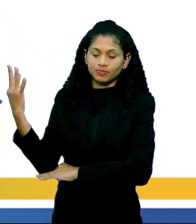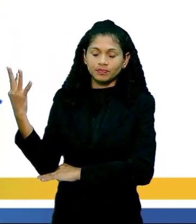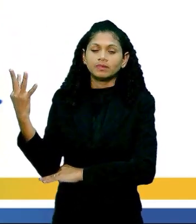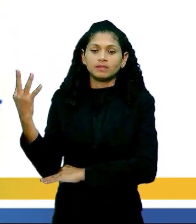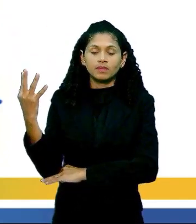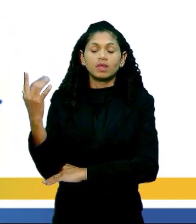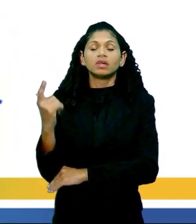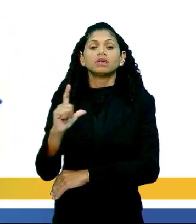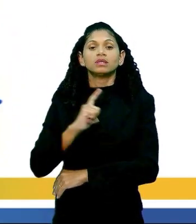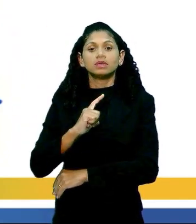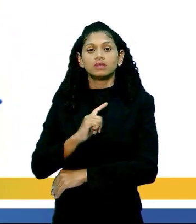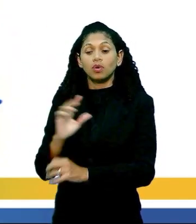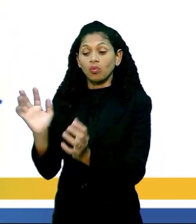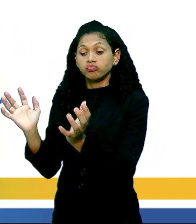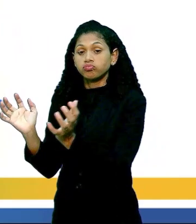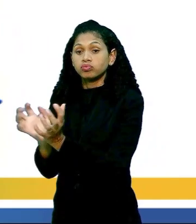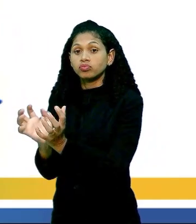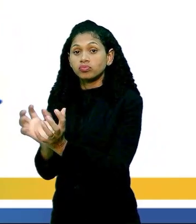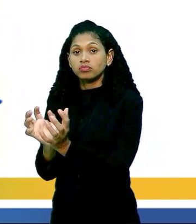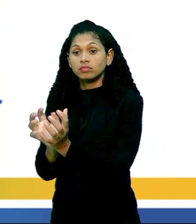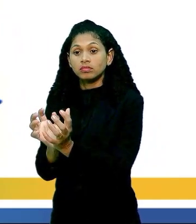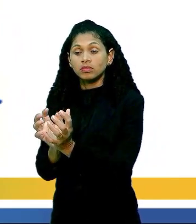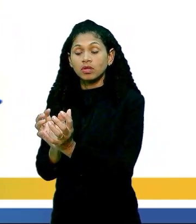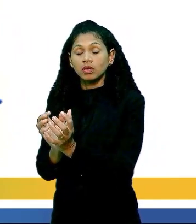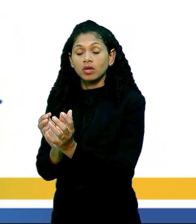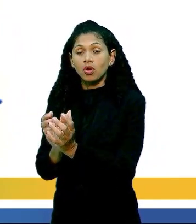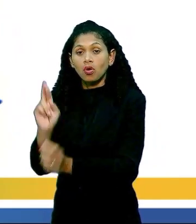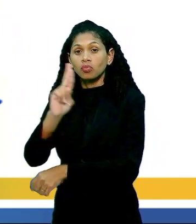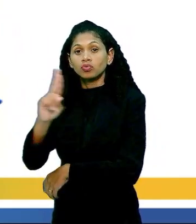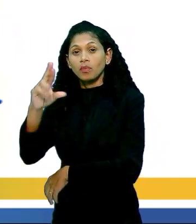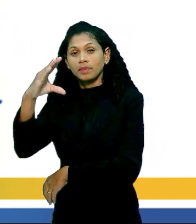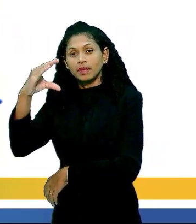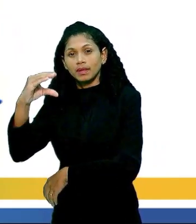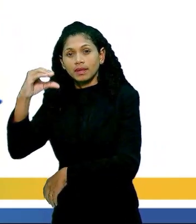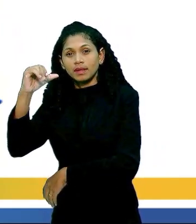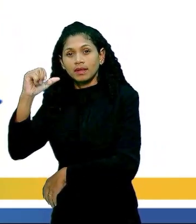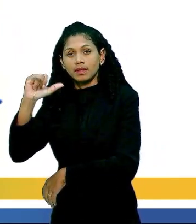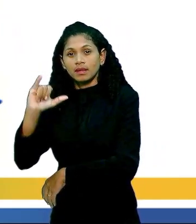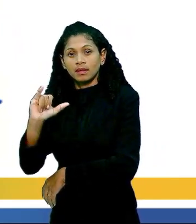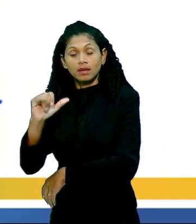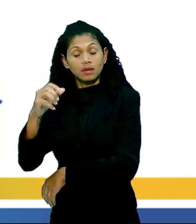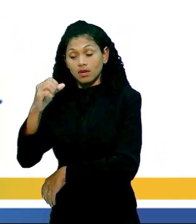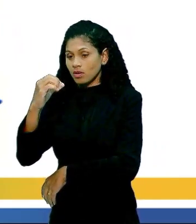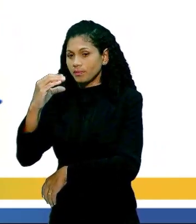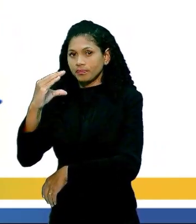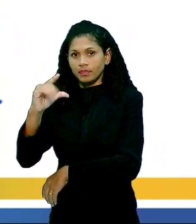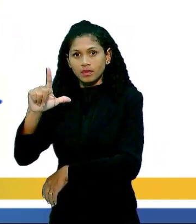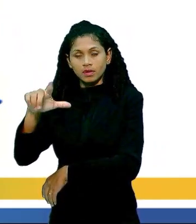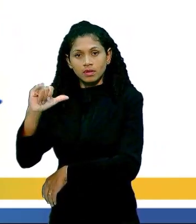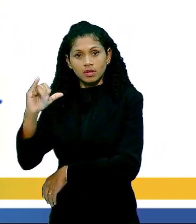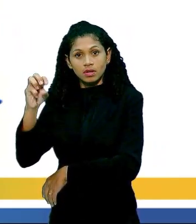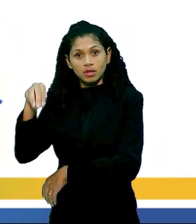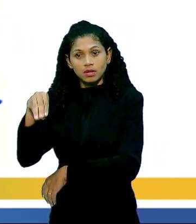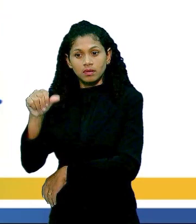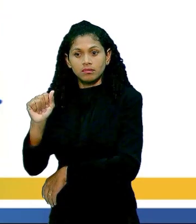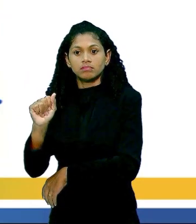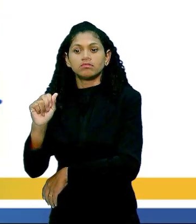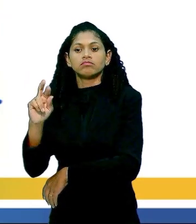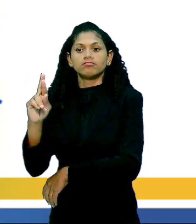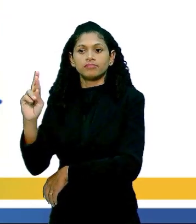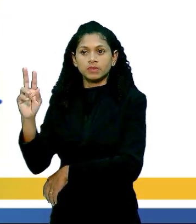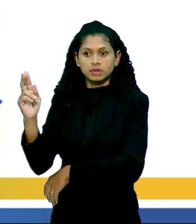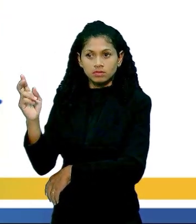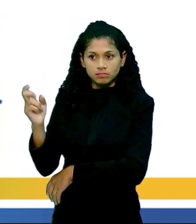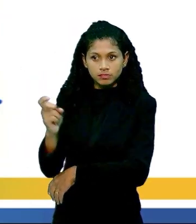uma comunidade chamada comunidade clímax. Então, a gente segue a tendência assim: substrato inicial,